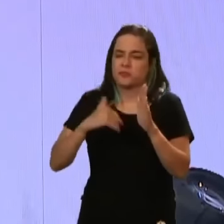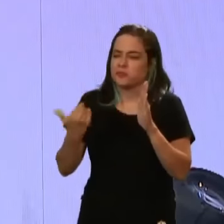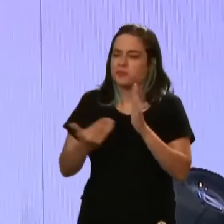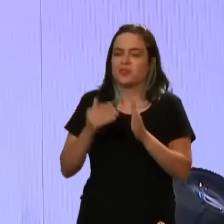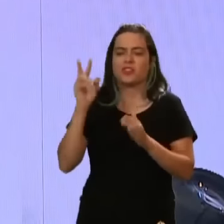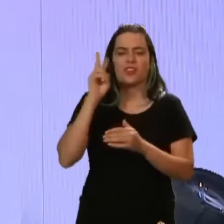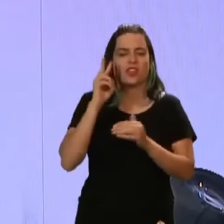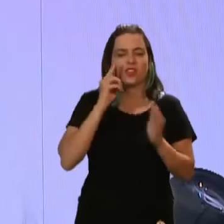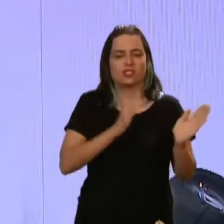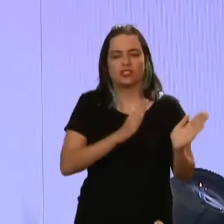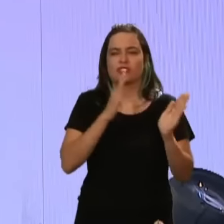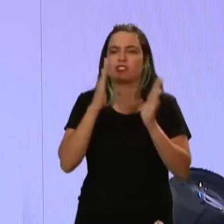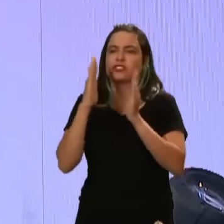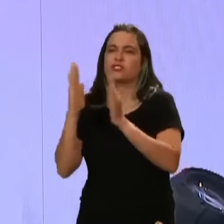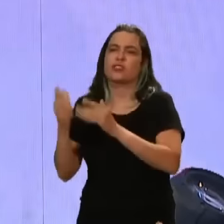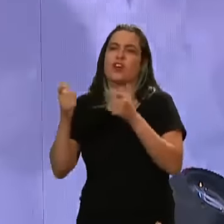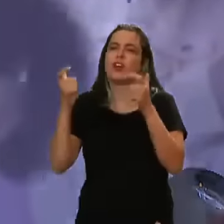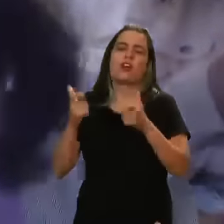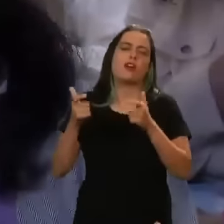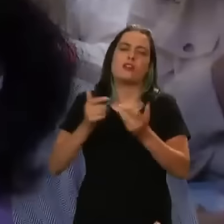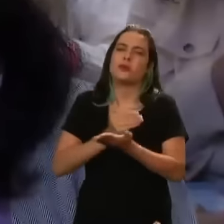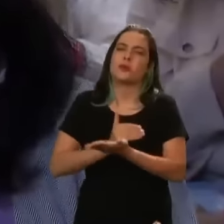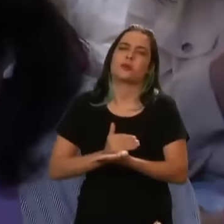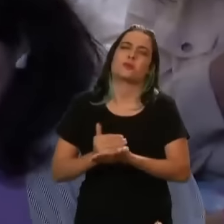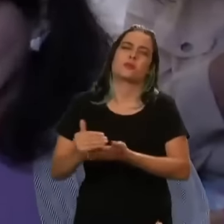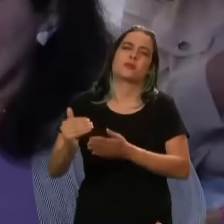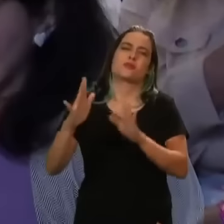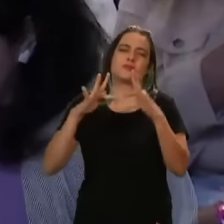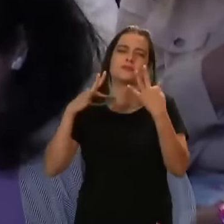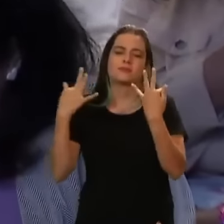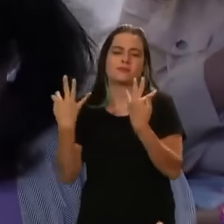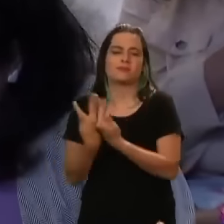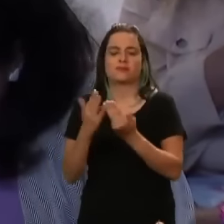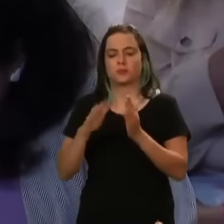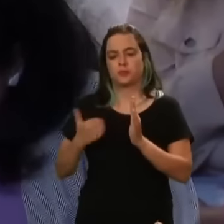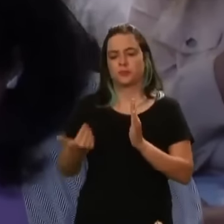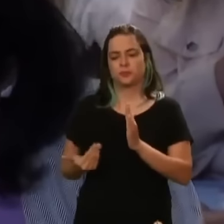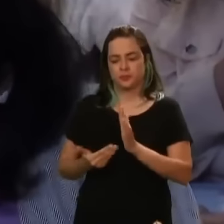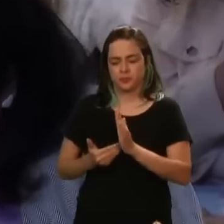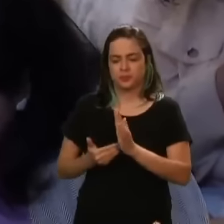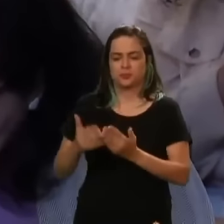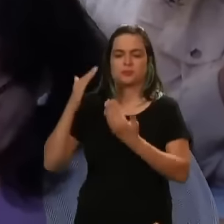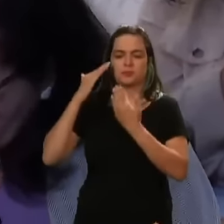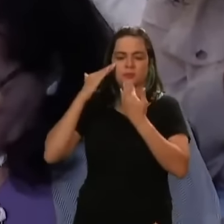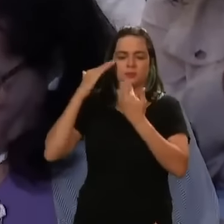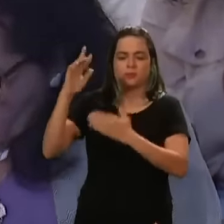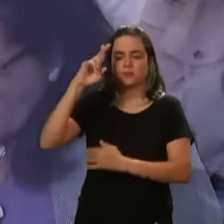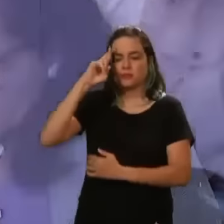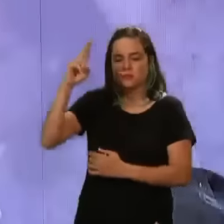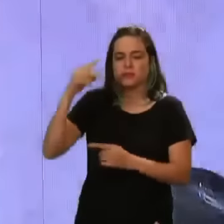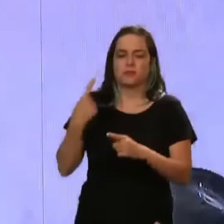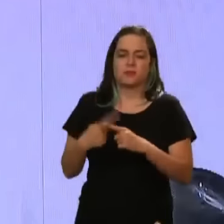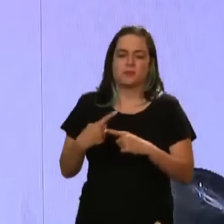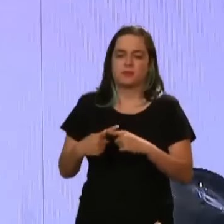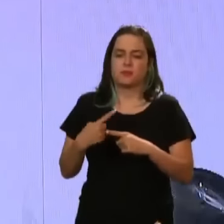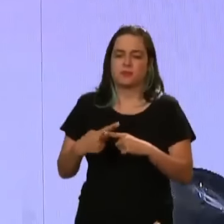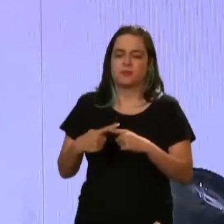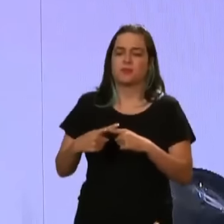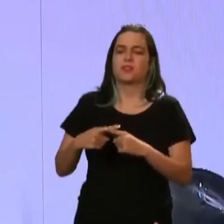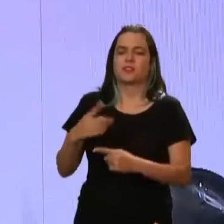histórias e também de onde nós viemos, a história dos nossos antepassados. Muito obrigada, Senhor, porque o Senhor é